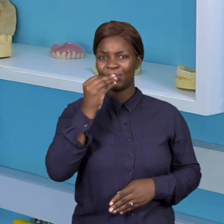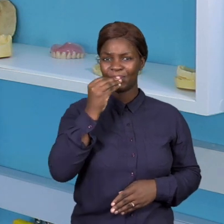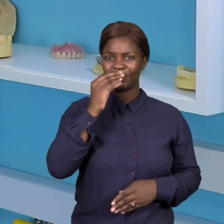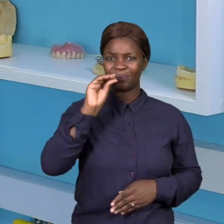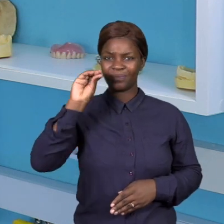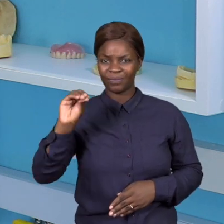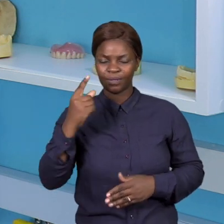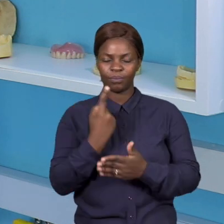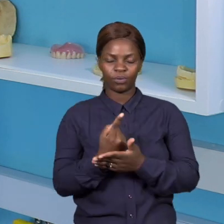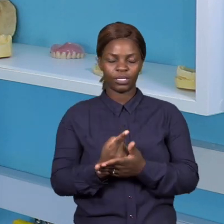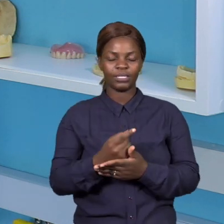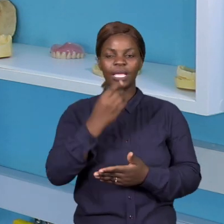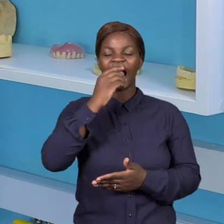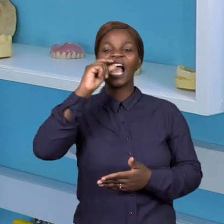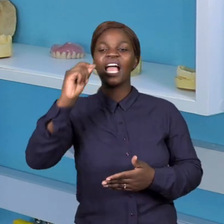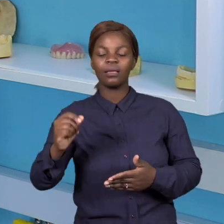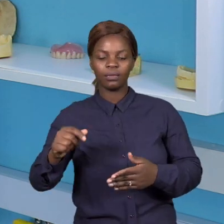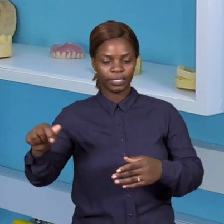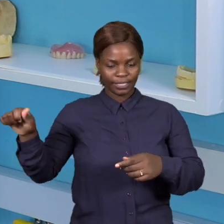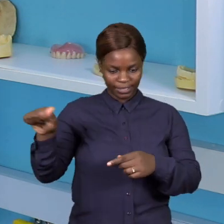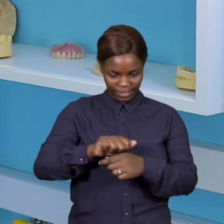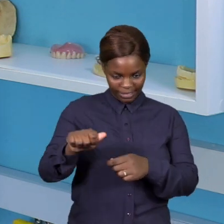tempos, de manhã, de tarde e de noite,